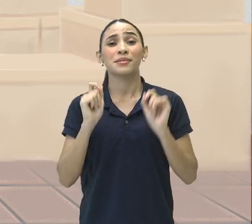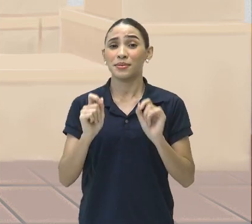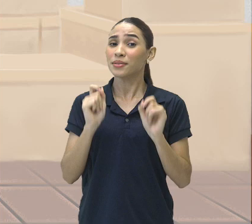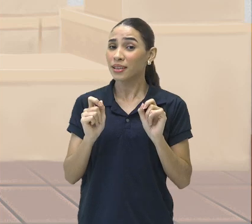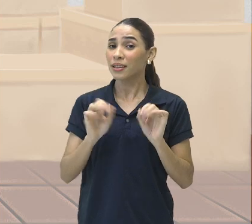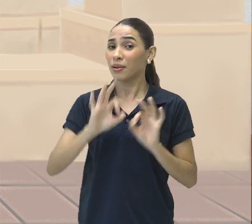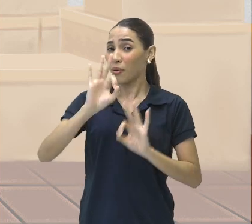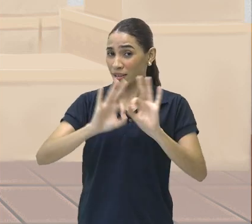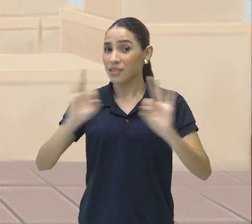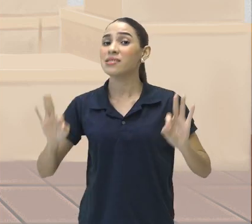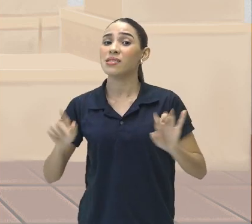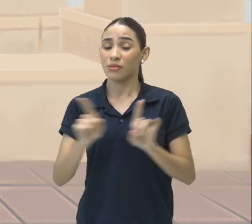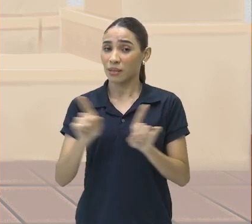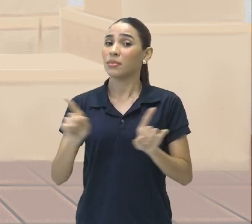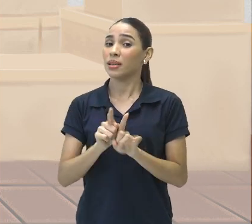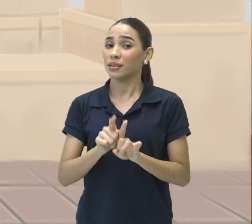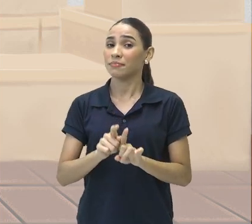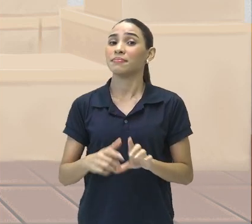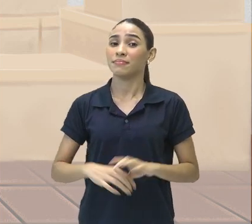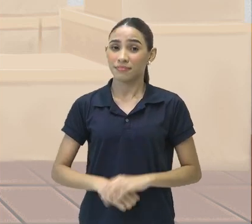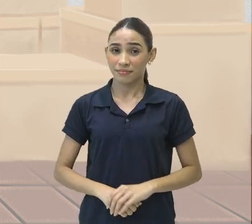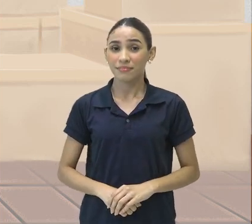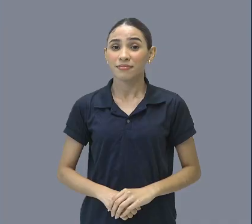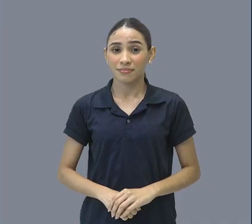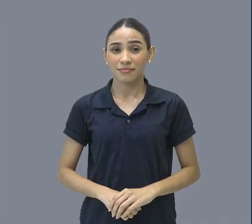um plano também com relação a isso, né?